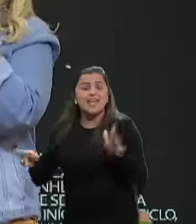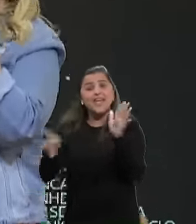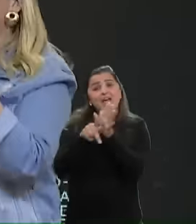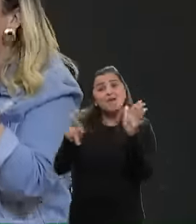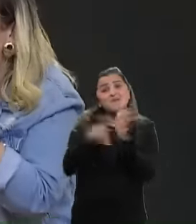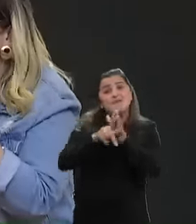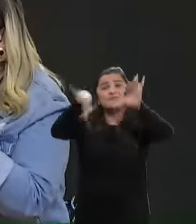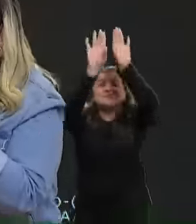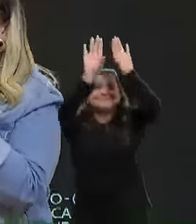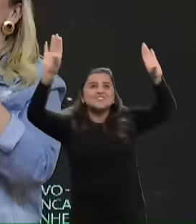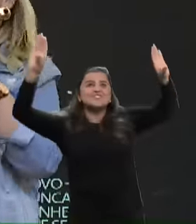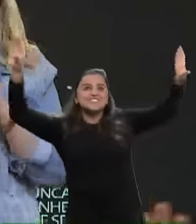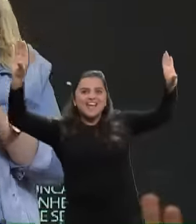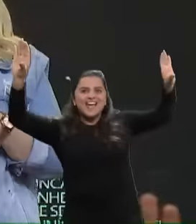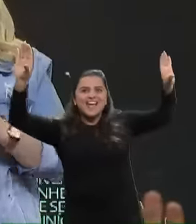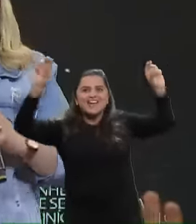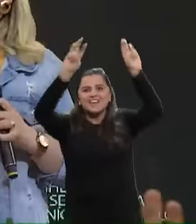direto do céu.